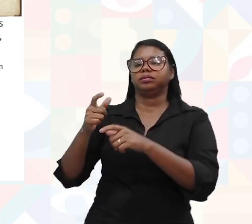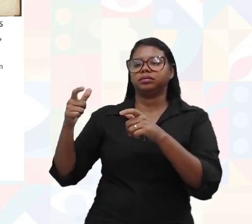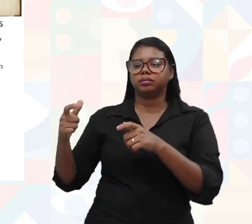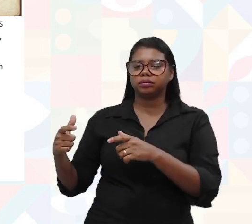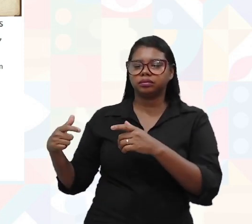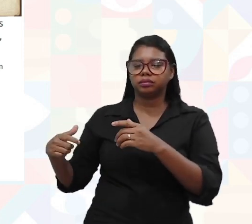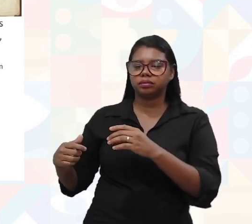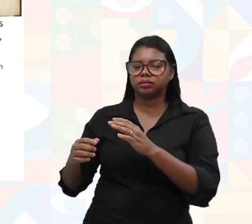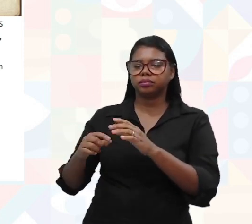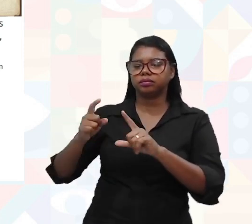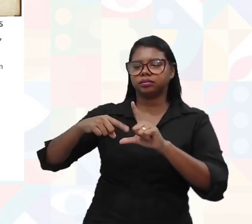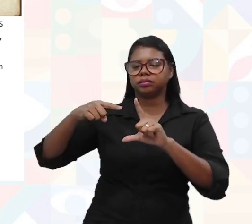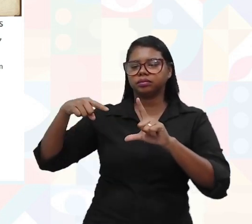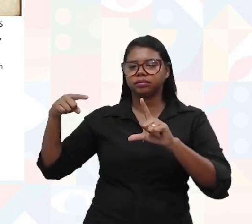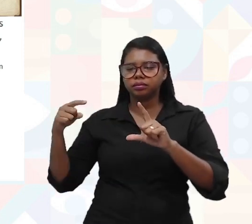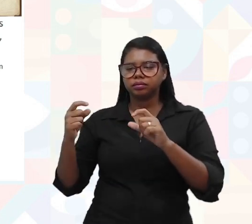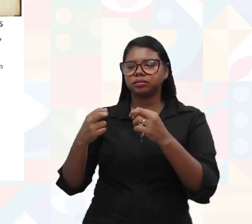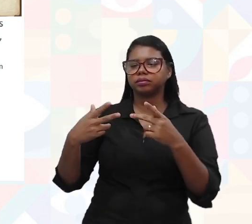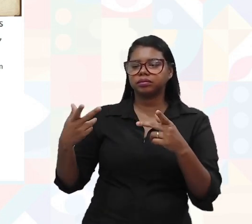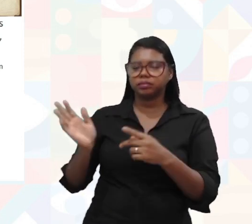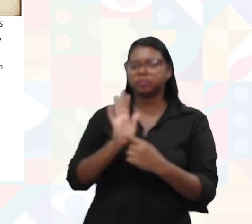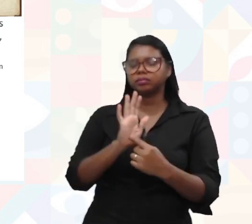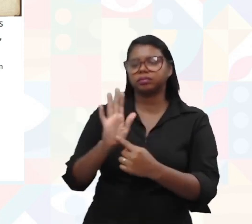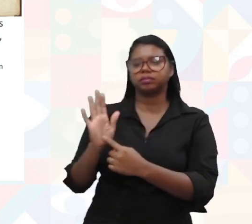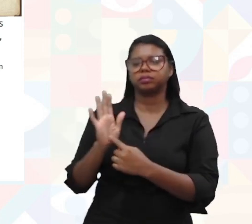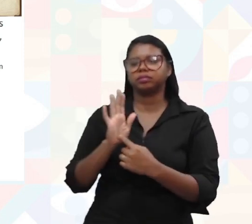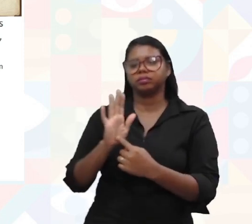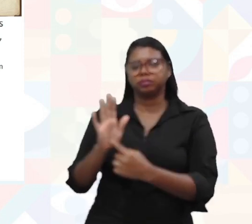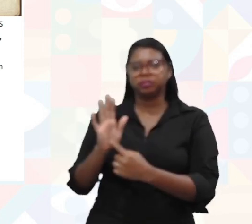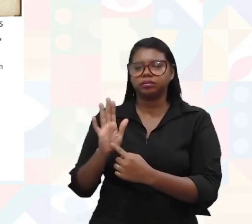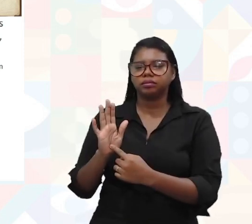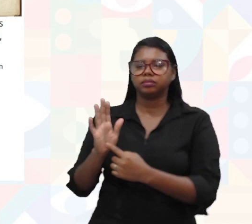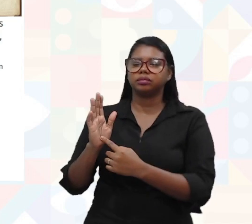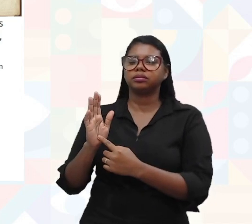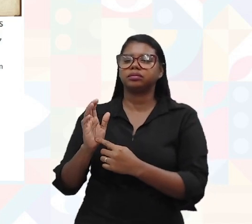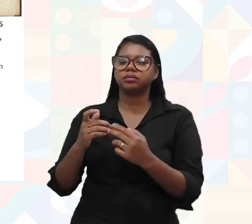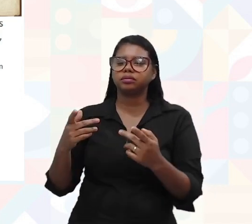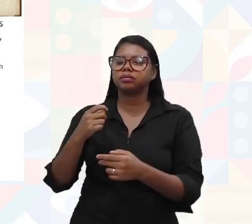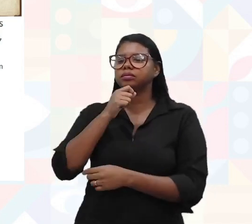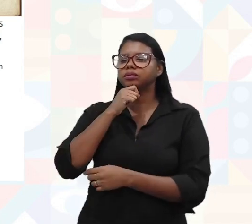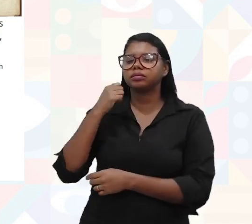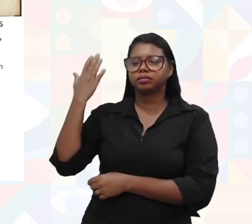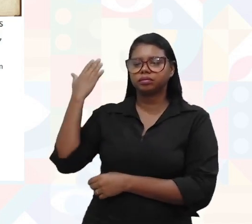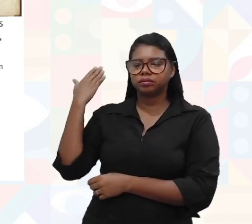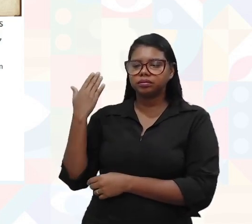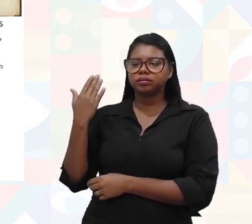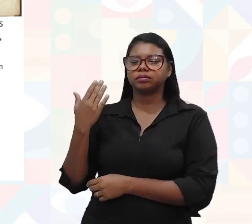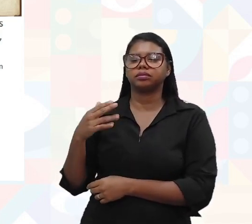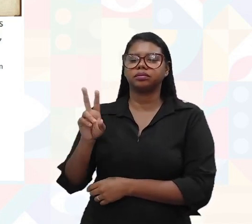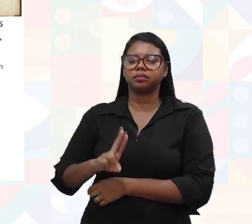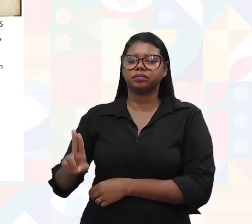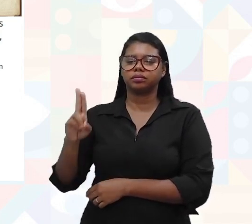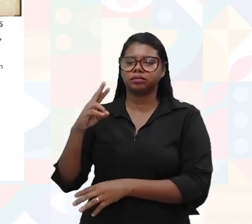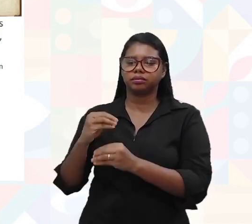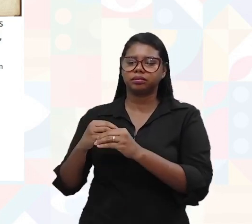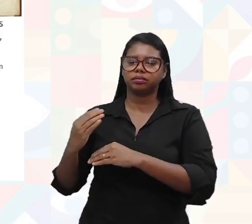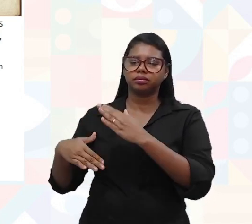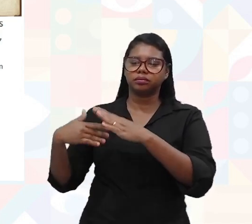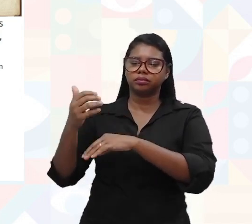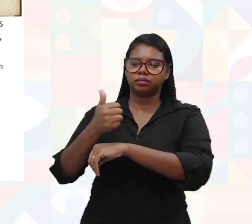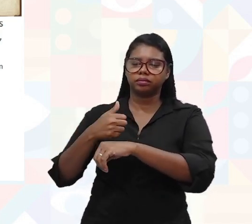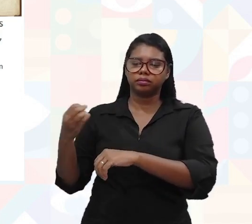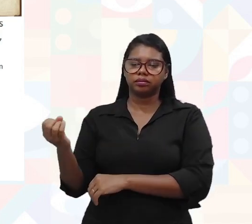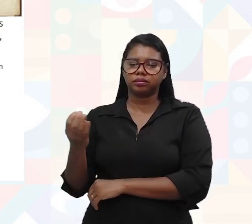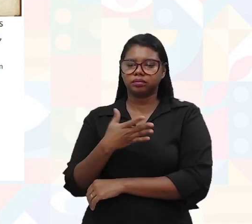do levantamento, de uma série de levantamentos que ele fez de monumentos antigos, que ele usava como inspiração para o desenvolvimento de